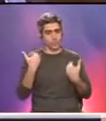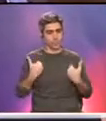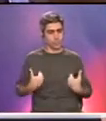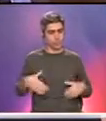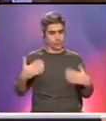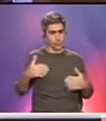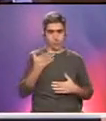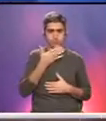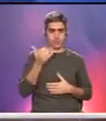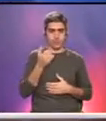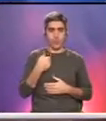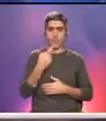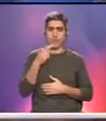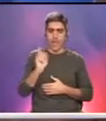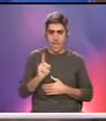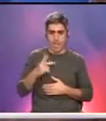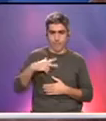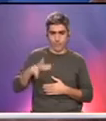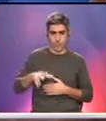é o que diz a minha mãe. Já lhe perguntei se ele era português. É.